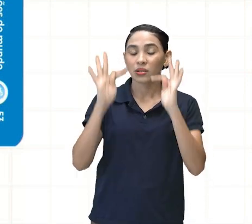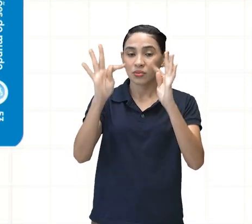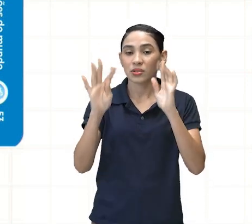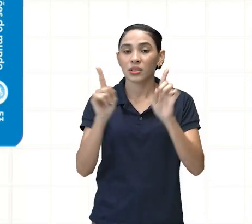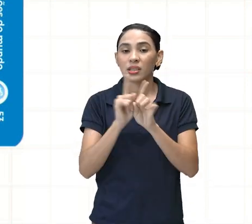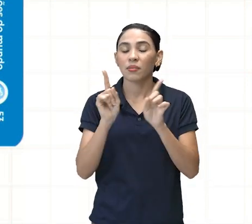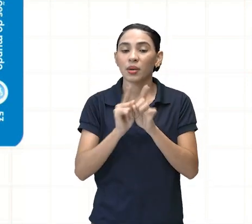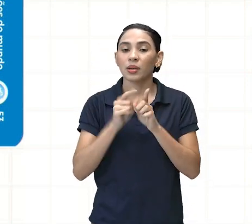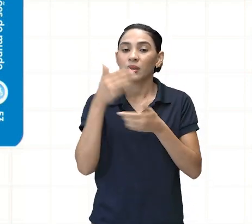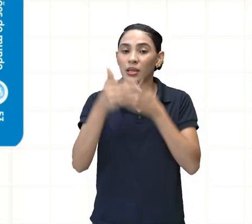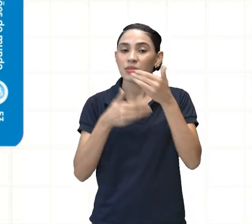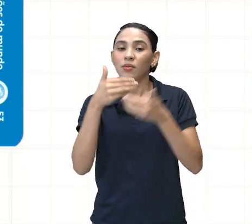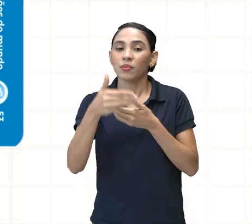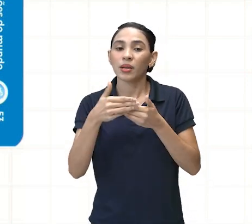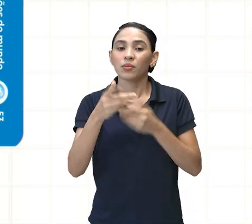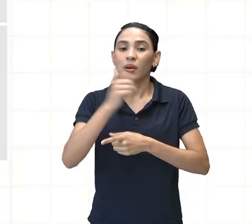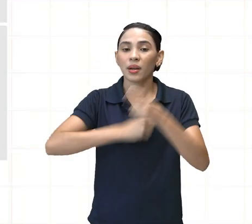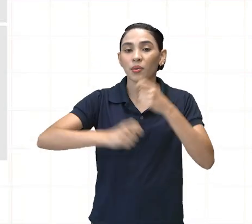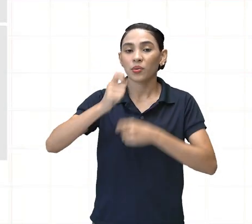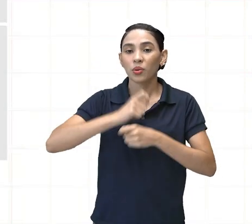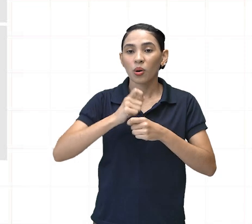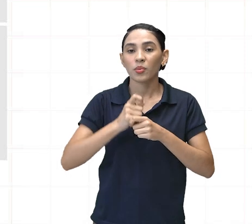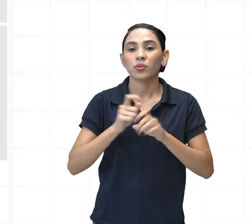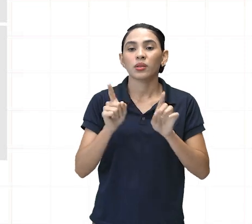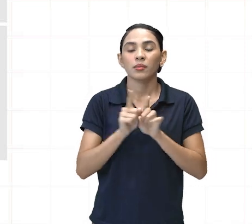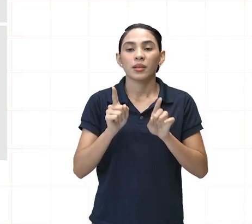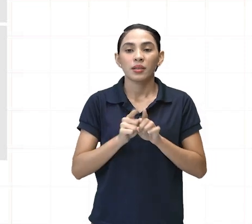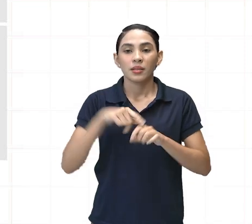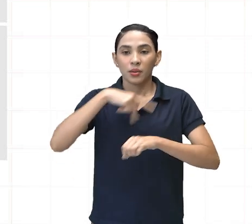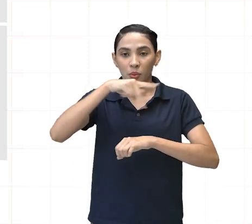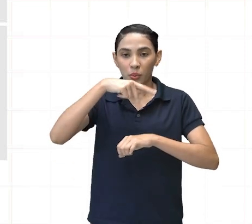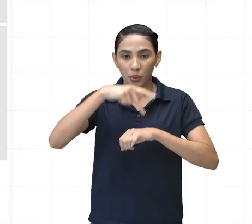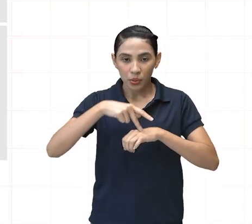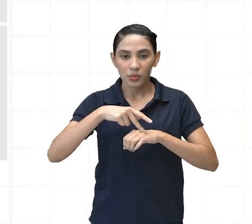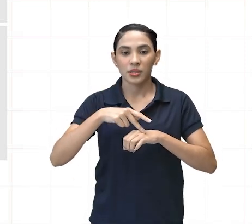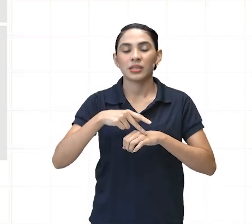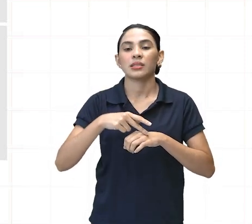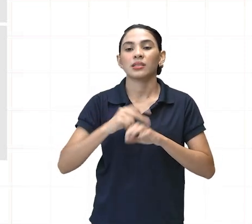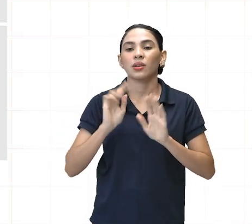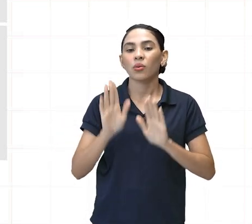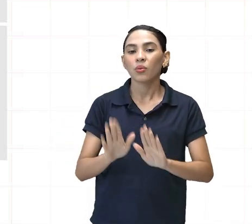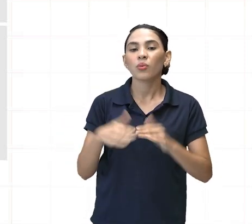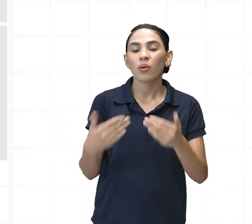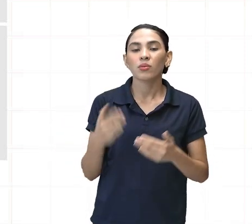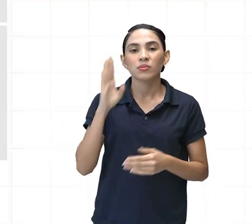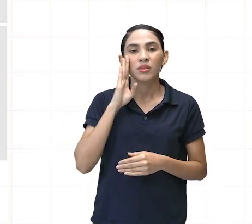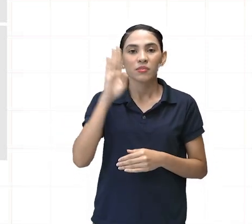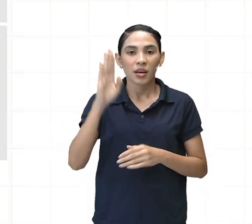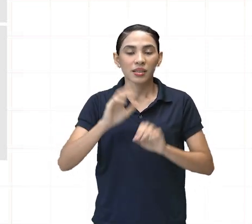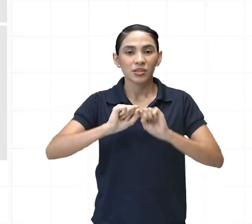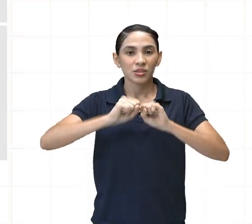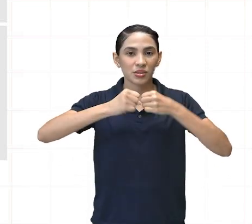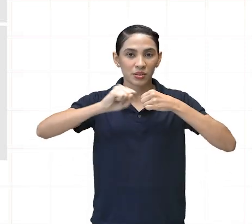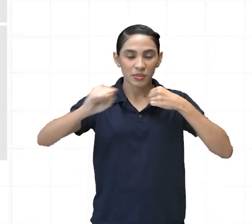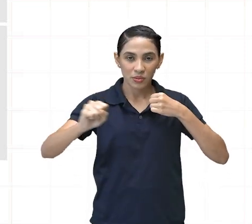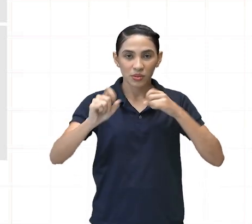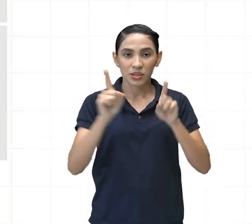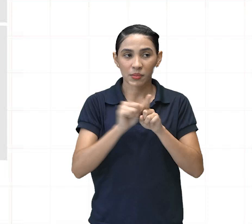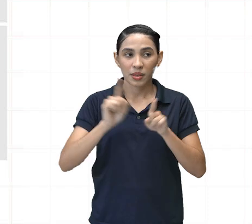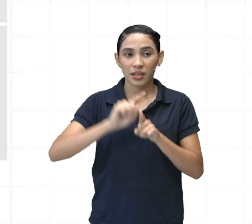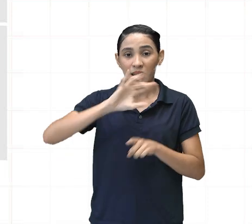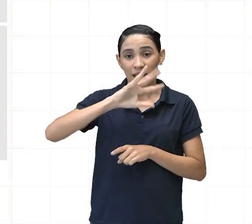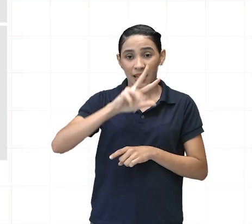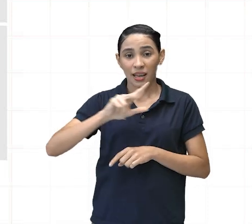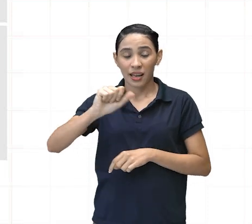tecnologia para o desenvolvimento econômico dos países asiáticos? Quais serão as principais dimensões na